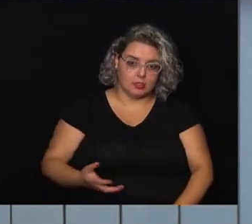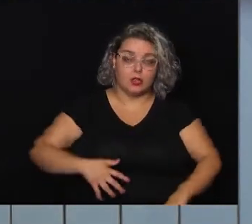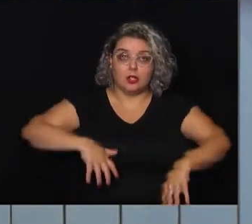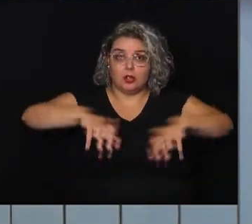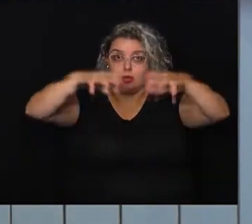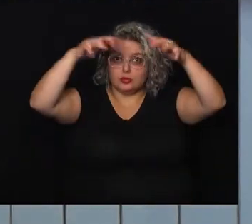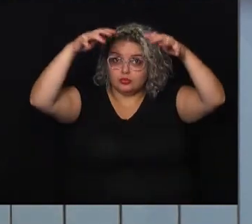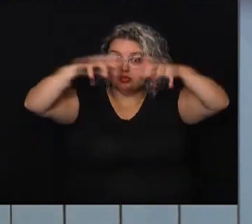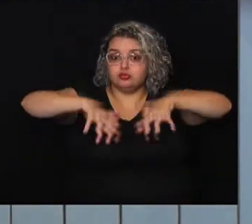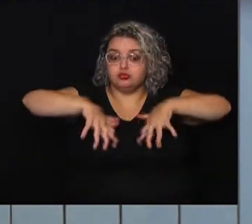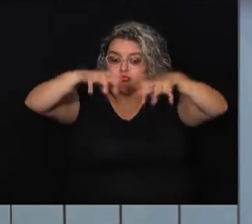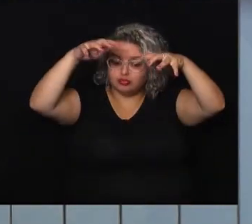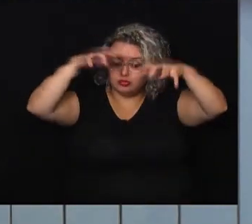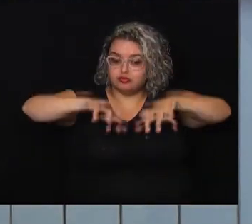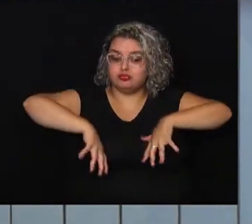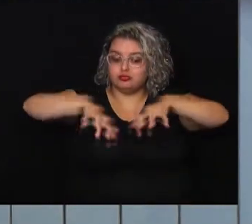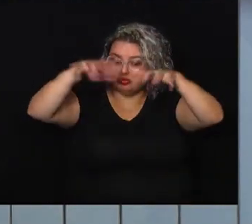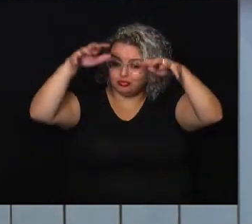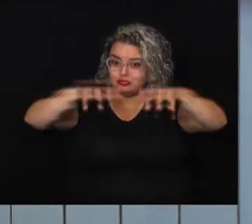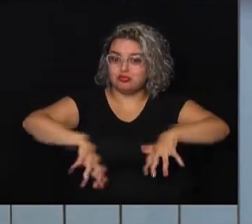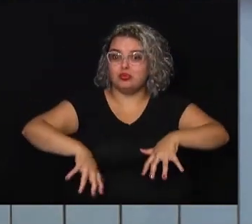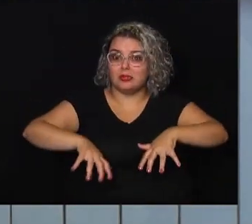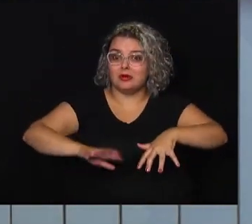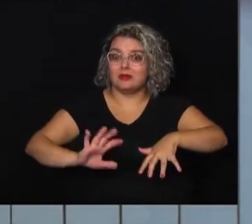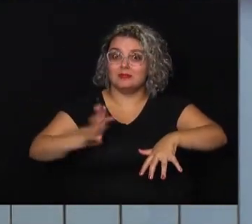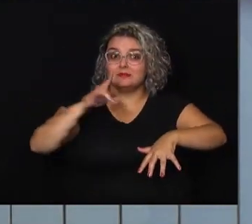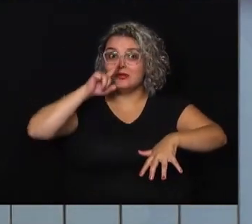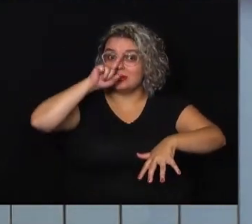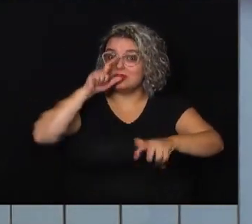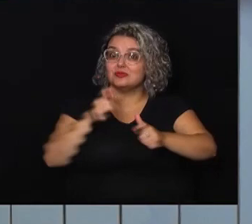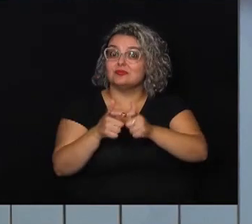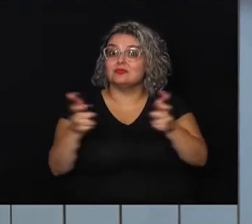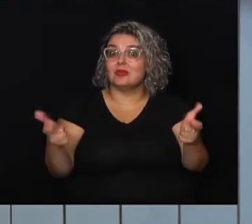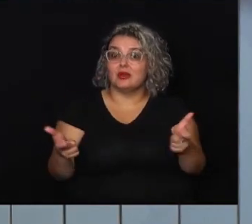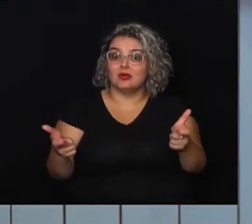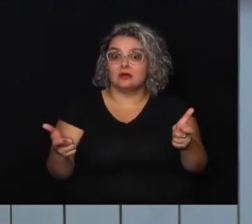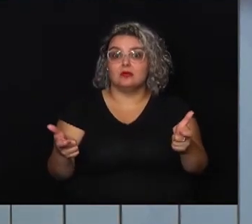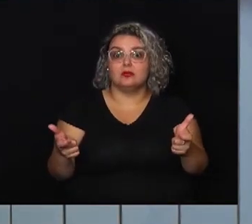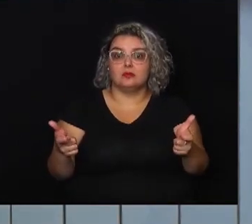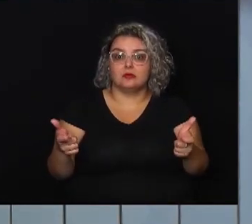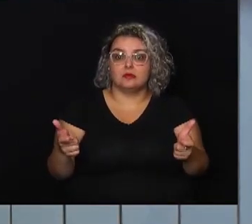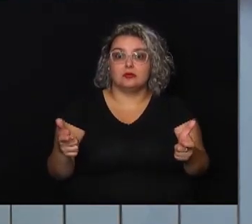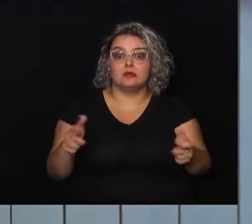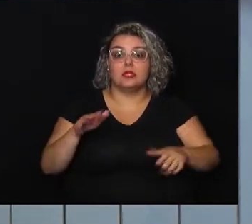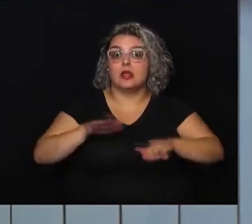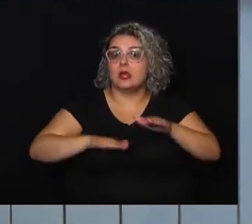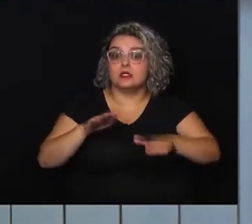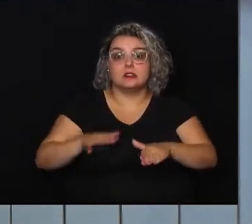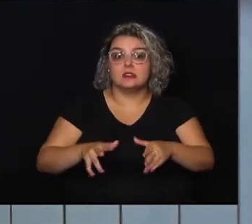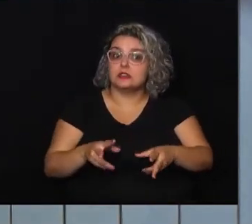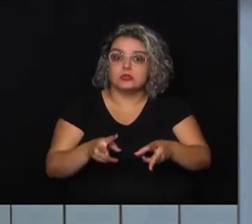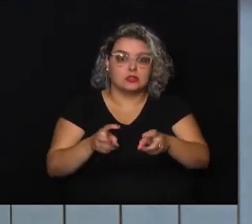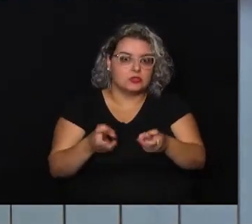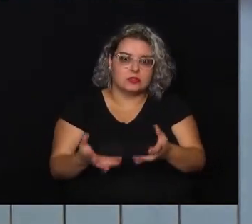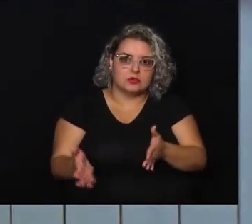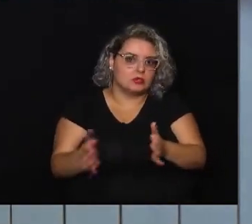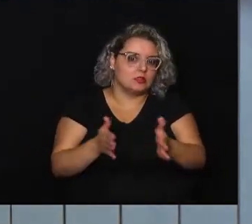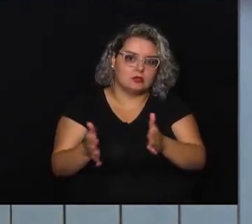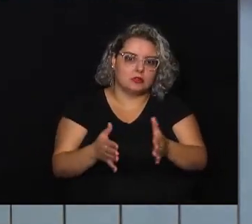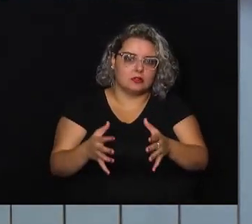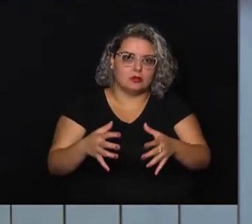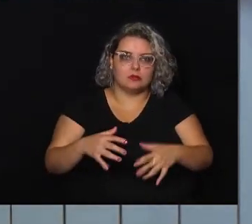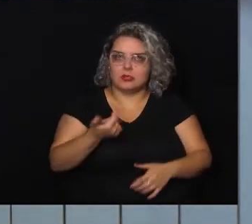chuvas, elas acabaram criando um fator de risco maior, aumentado, que às vezes você não percebe em momento de